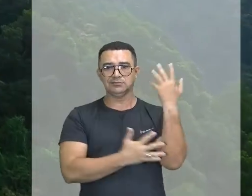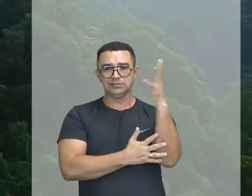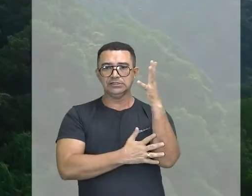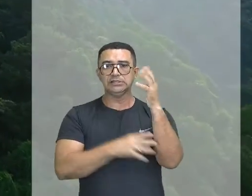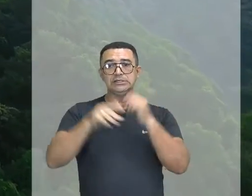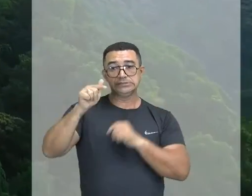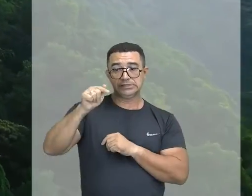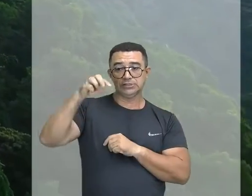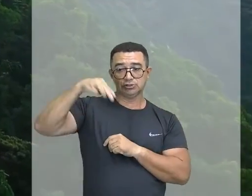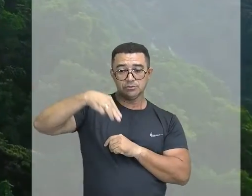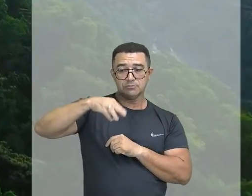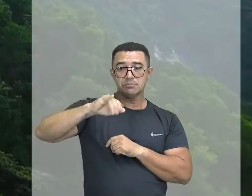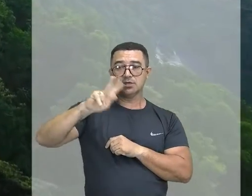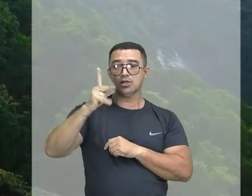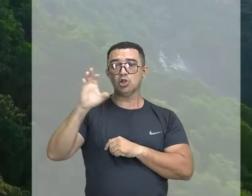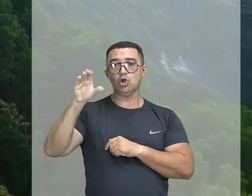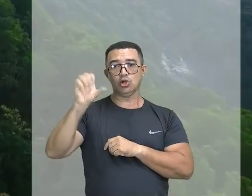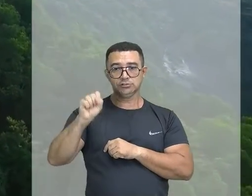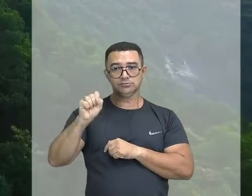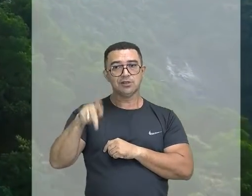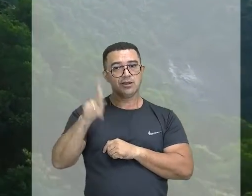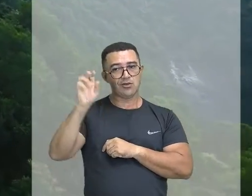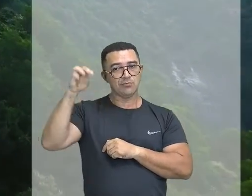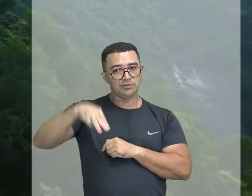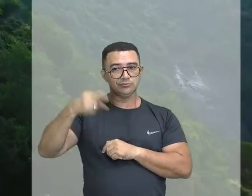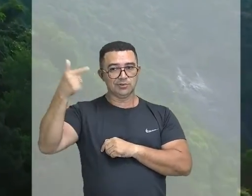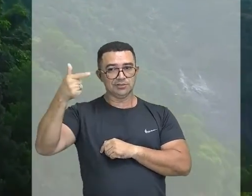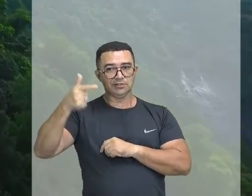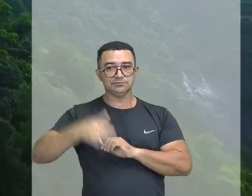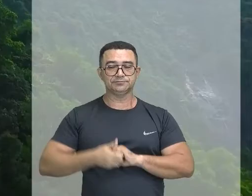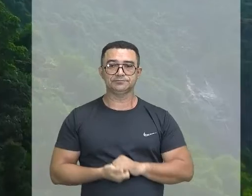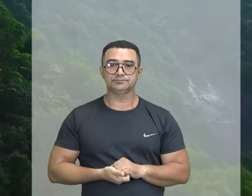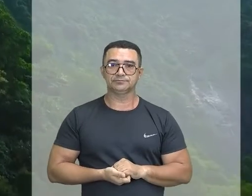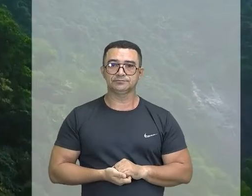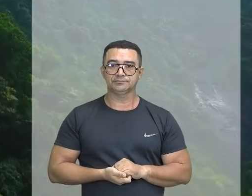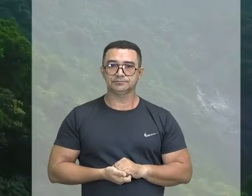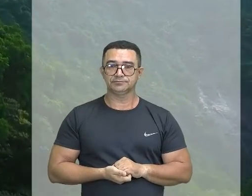de quilômetros quadrados, que envolve o território de 8 países, inclusive o Brasil,